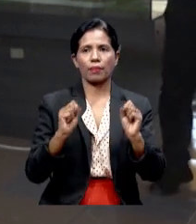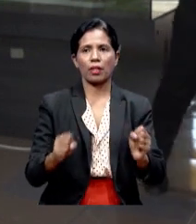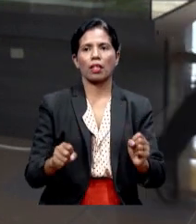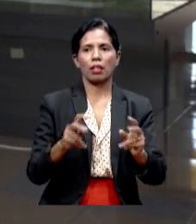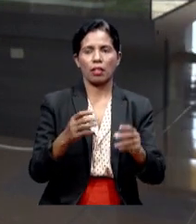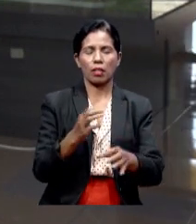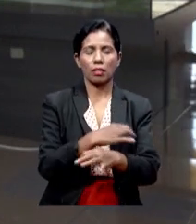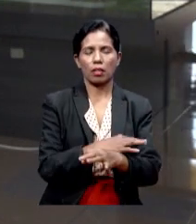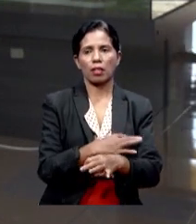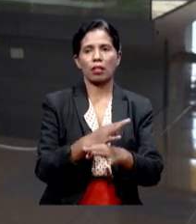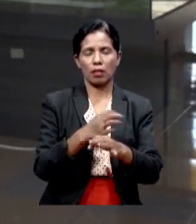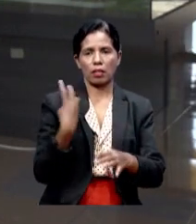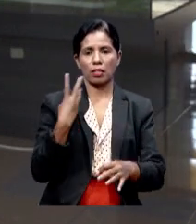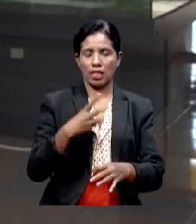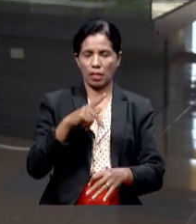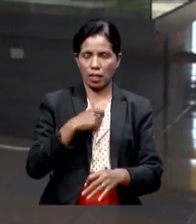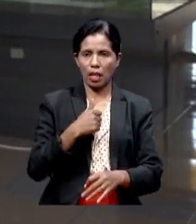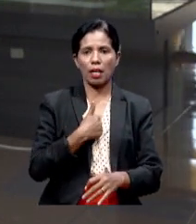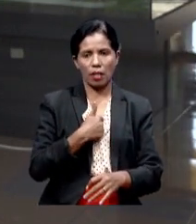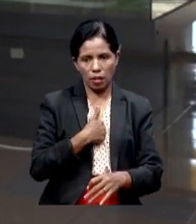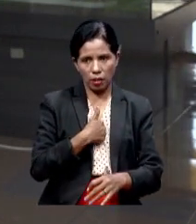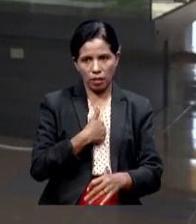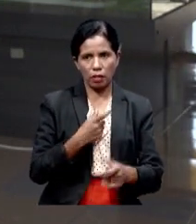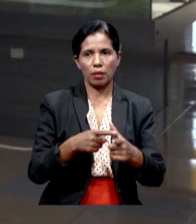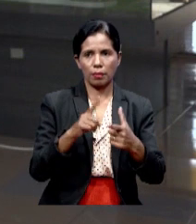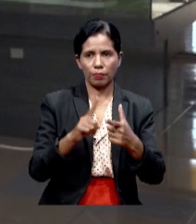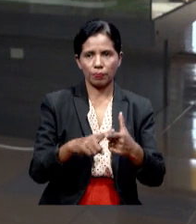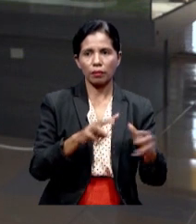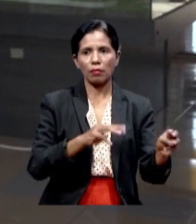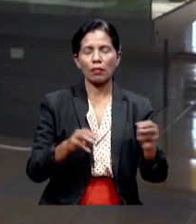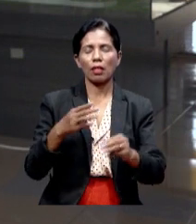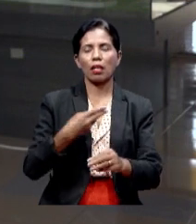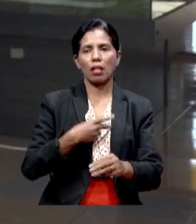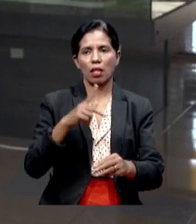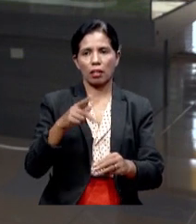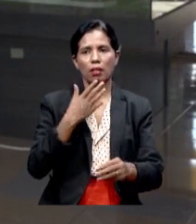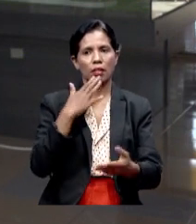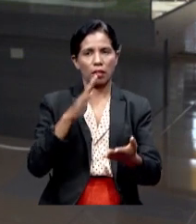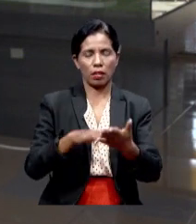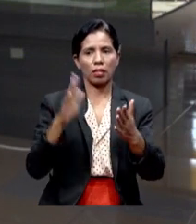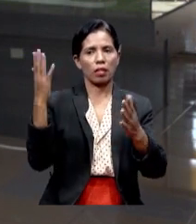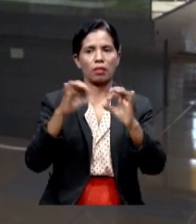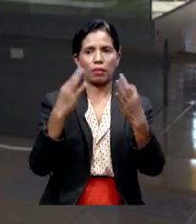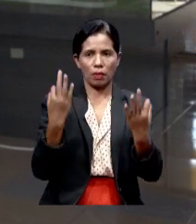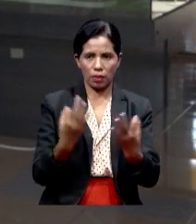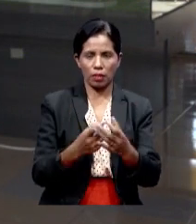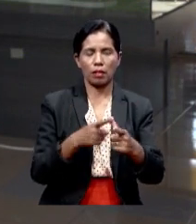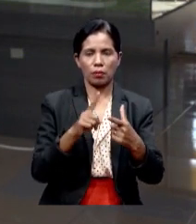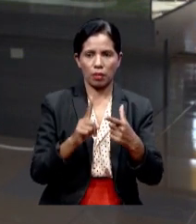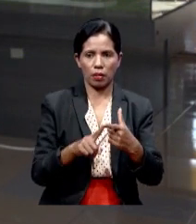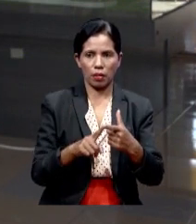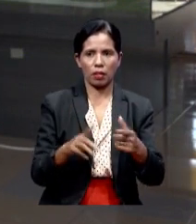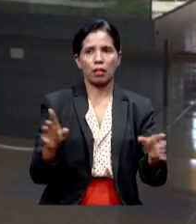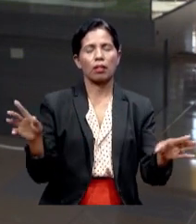precisa hadia ulu kita ni an então precisa hadia uni an depois outro ha muda uni halok sere ma durante la dia que família ha muda e família e depois sai